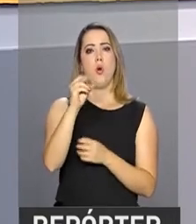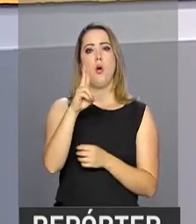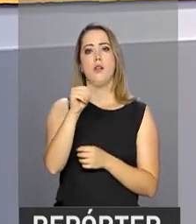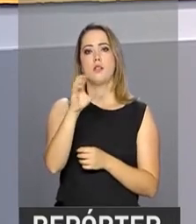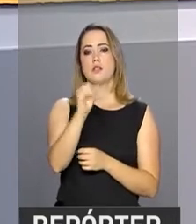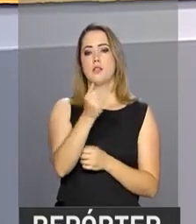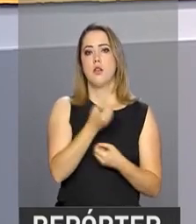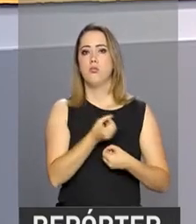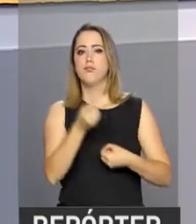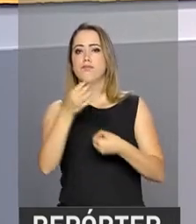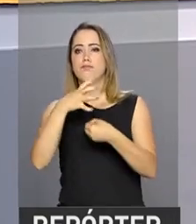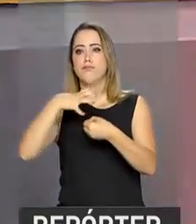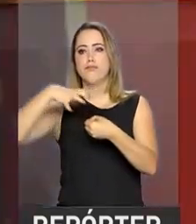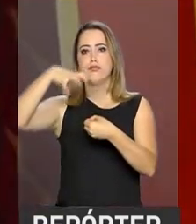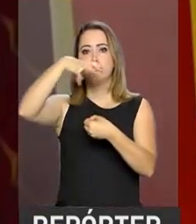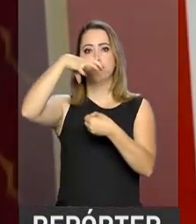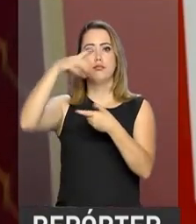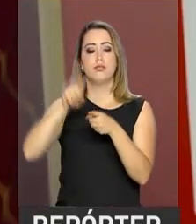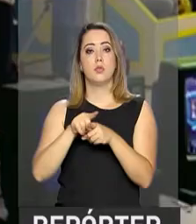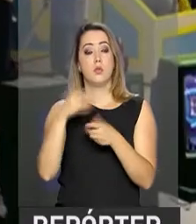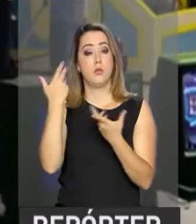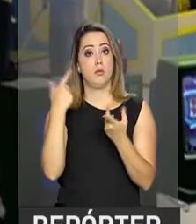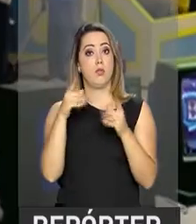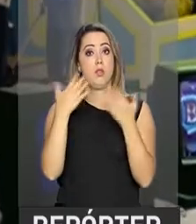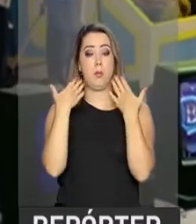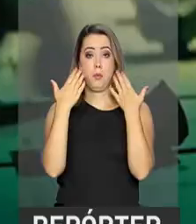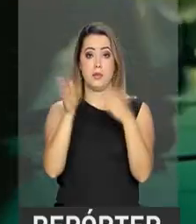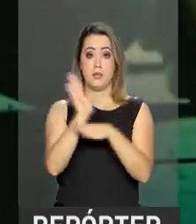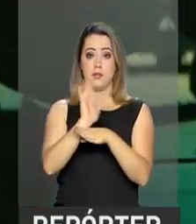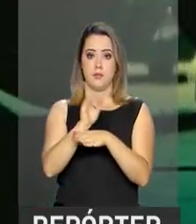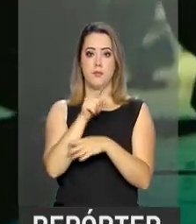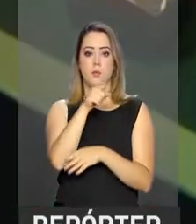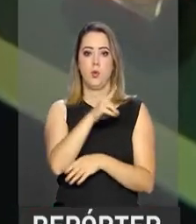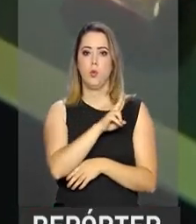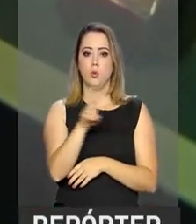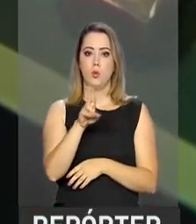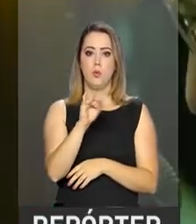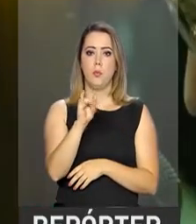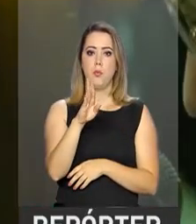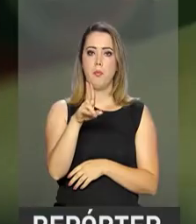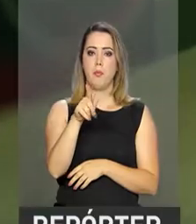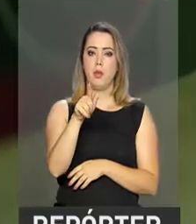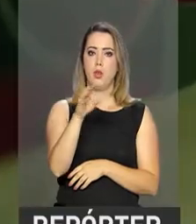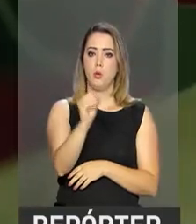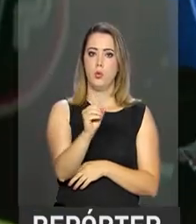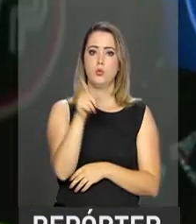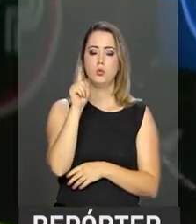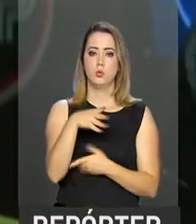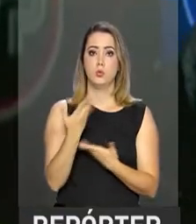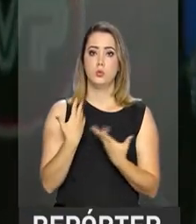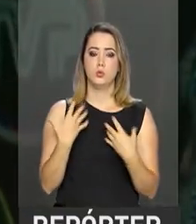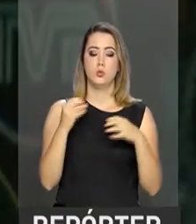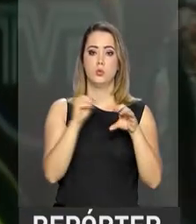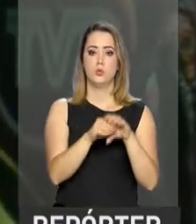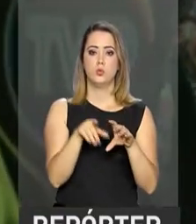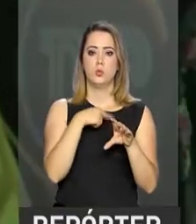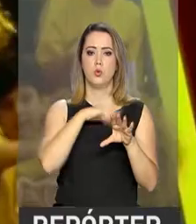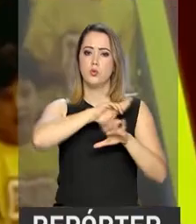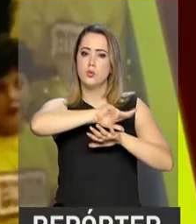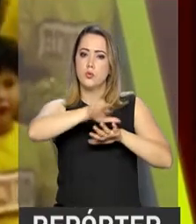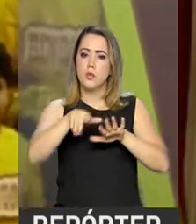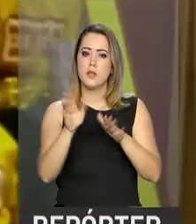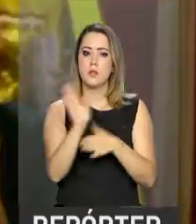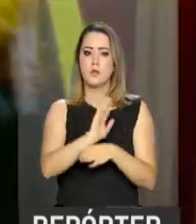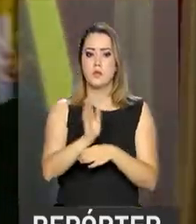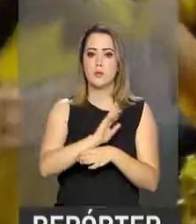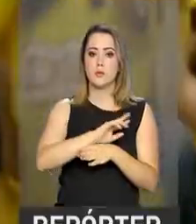produção estrangeira bingo o rei das manhãs concorria com 23 inscritos entre longas de ficção e